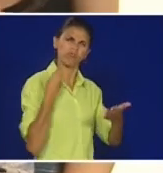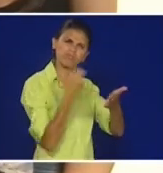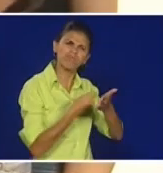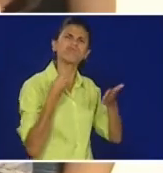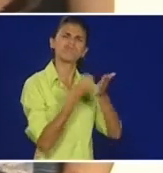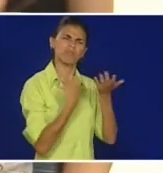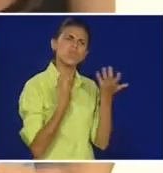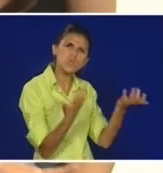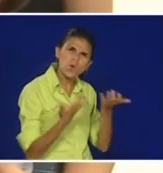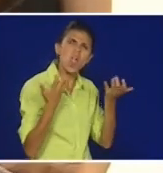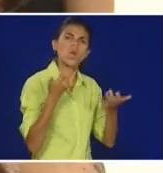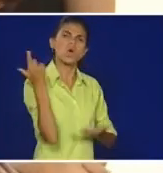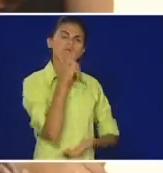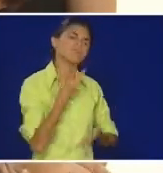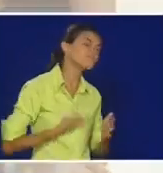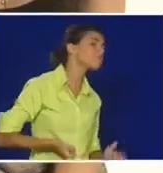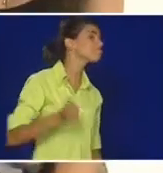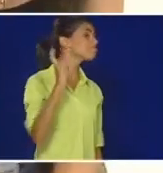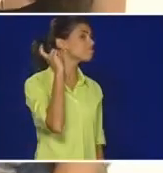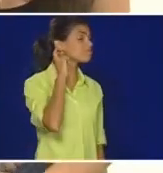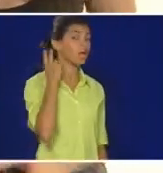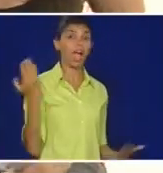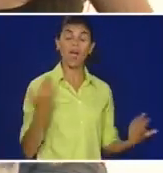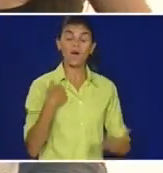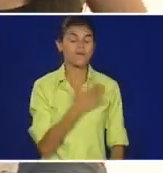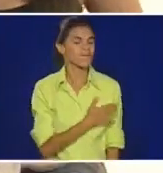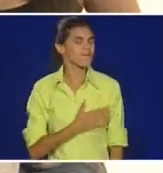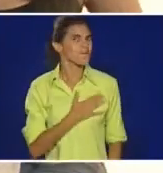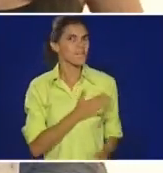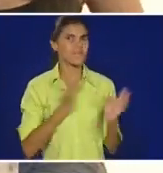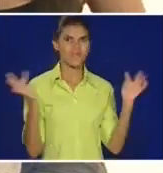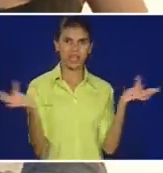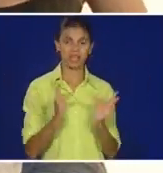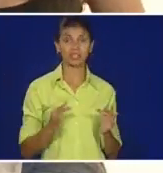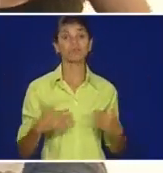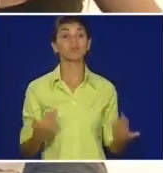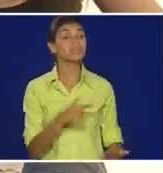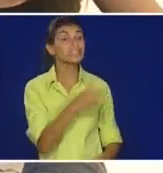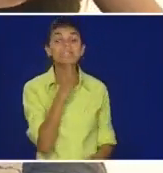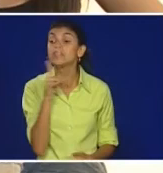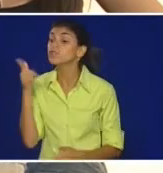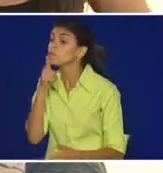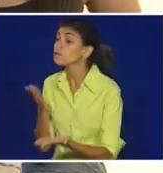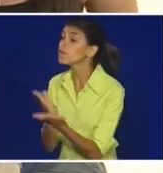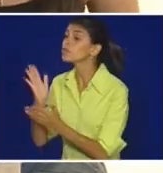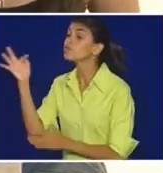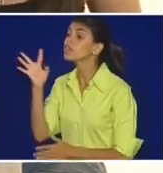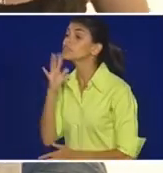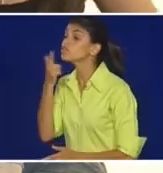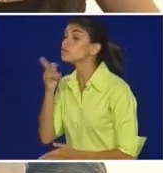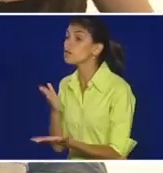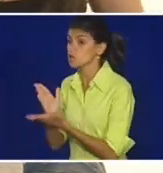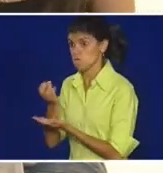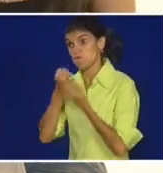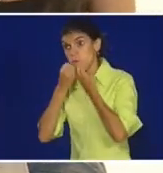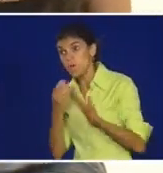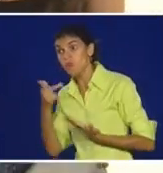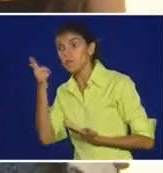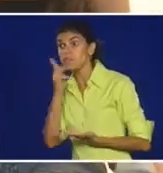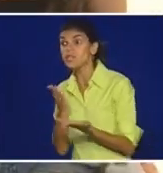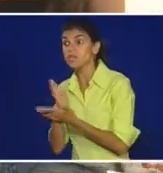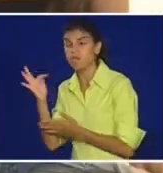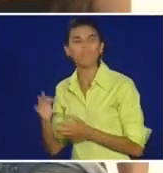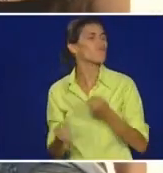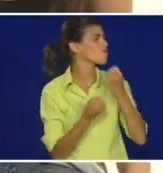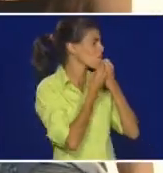eu fiz. Agora estou muito feliz. E a faculdade que você passou? Você acha que foi bom? Foi.